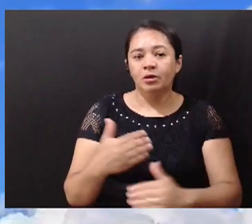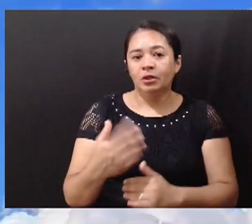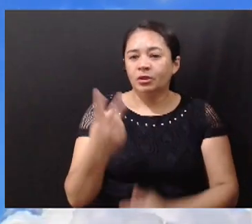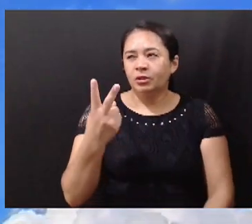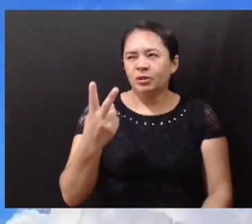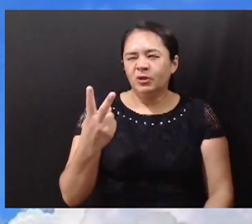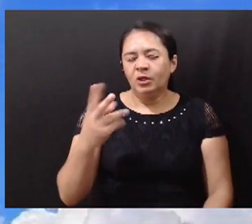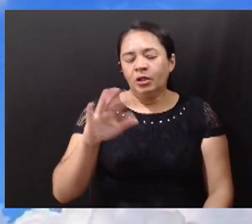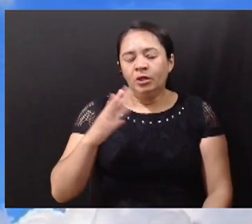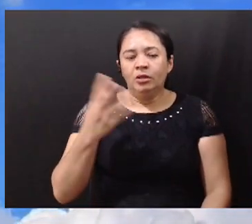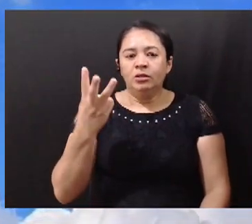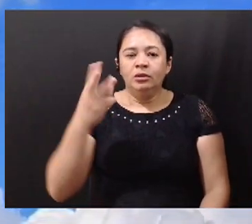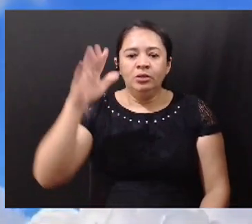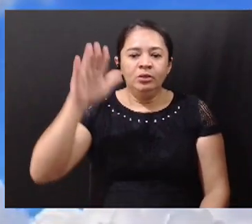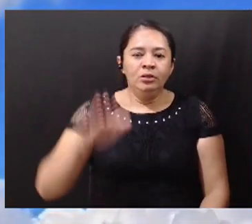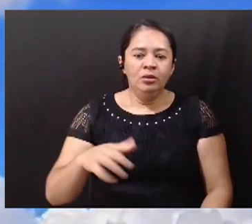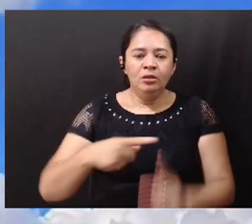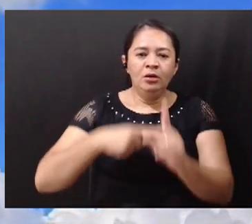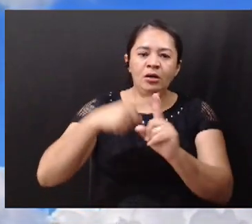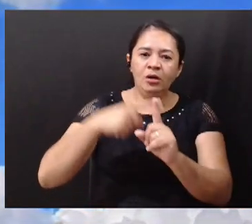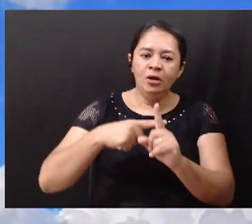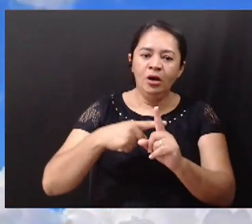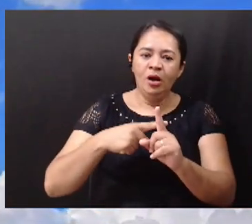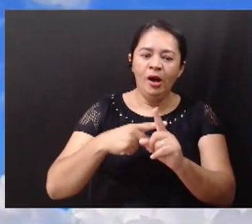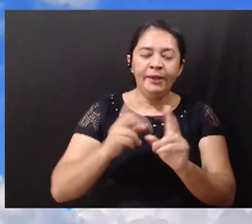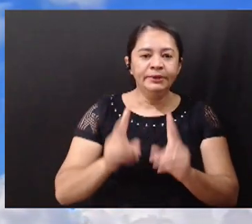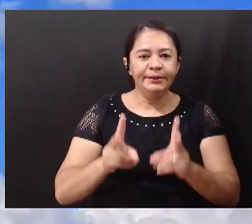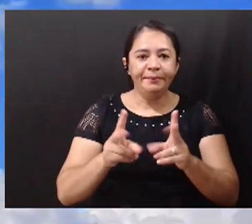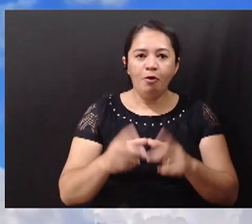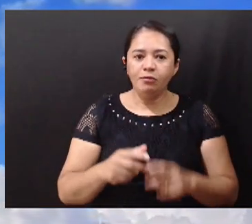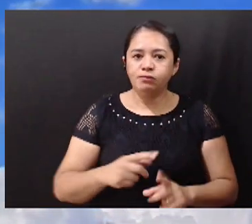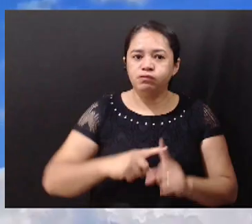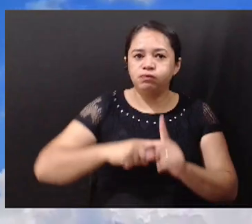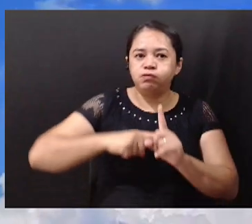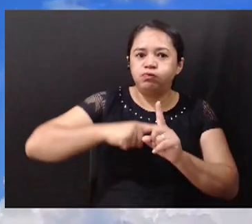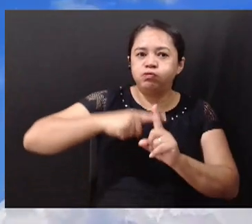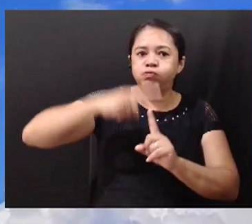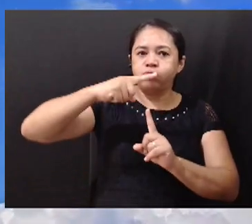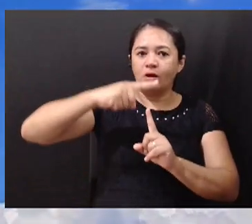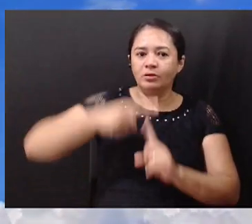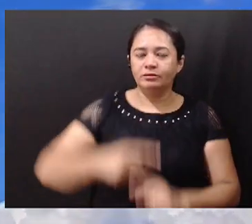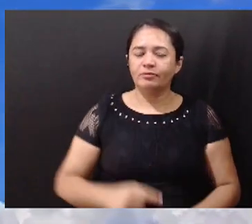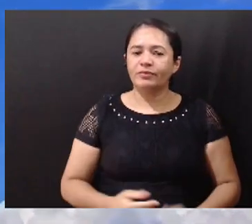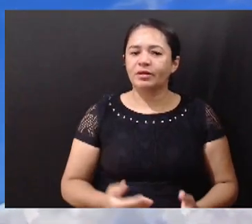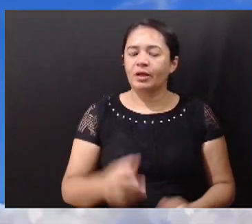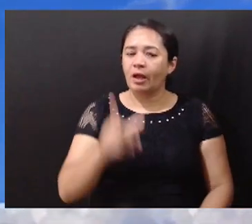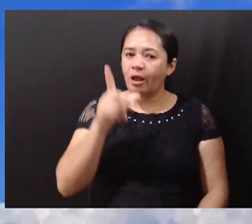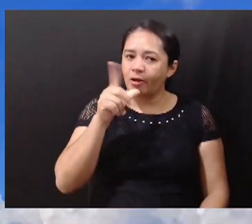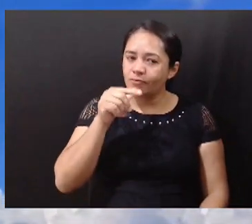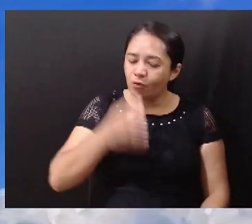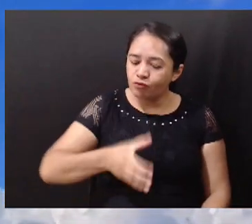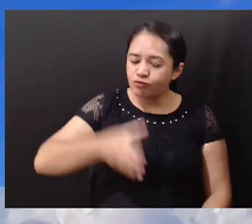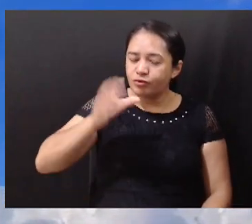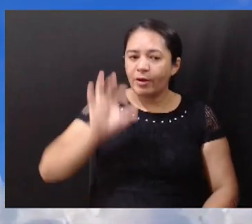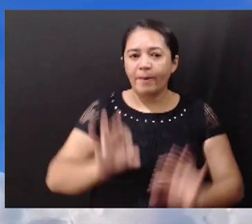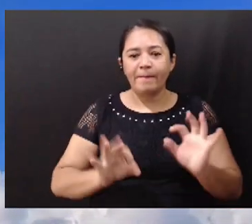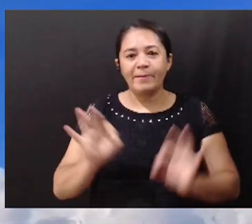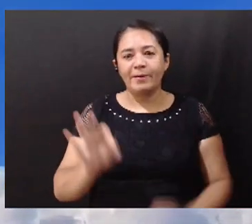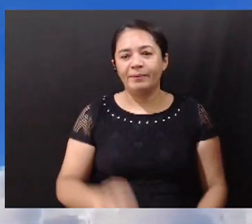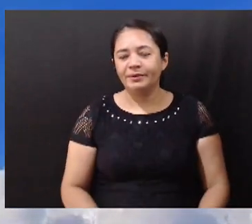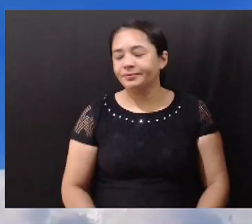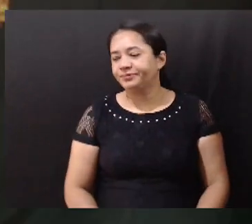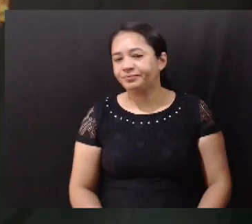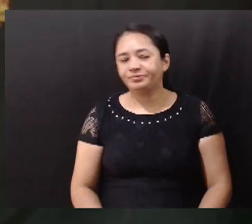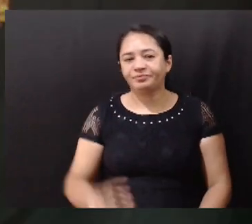tarde, os termômetros, né, sempre aumentam. Então, hidrate-se e prepare-se para mais um dia quente aqui